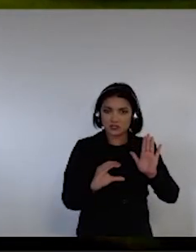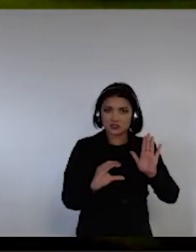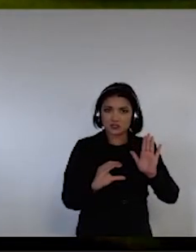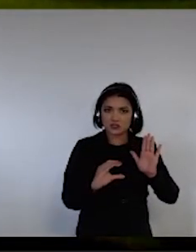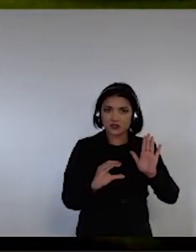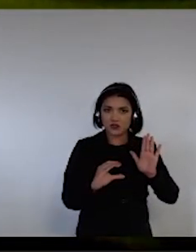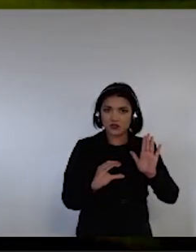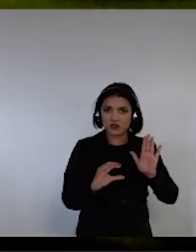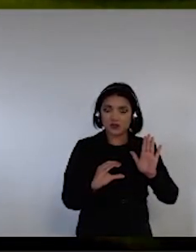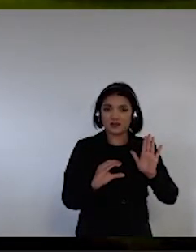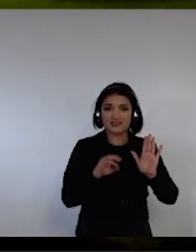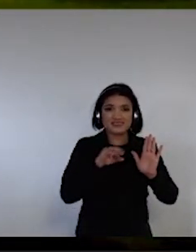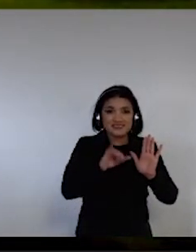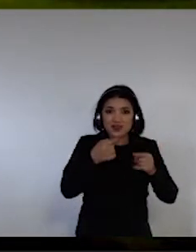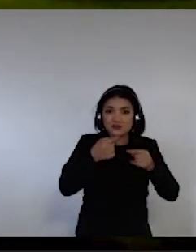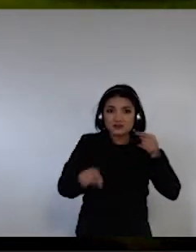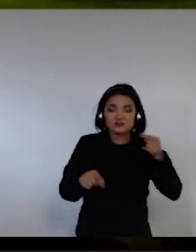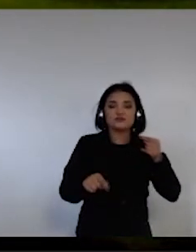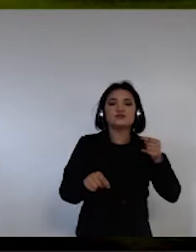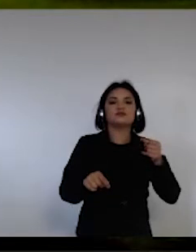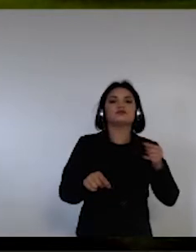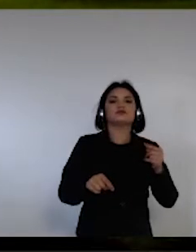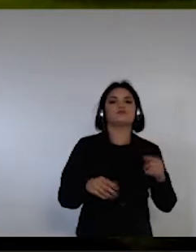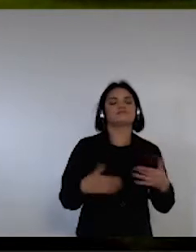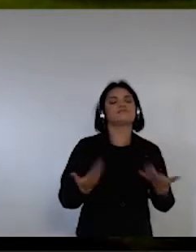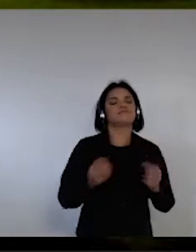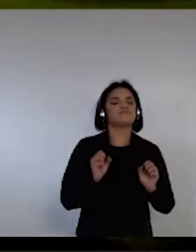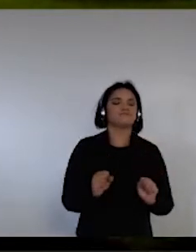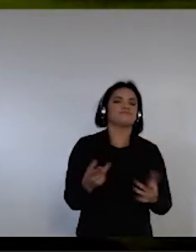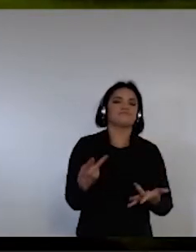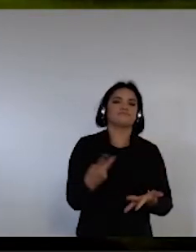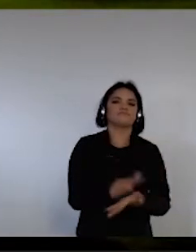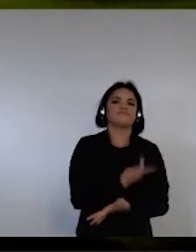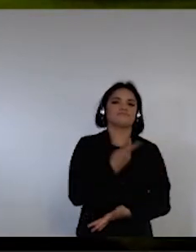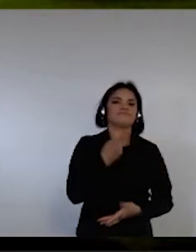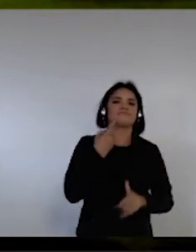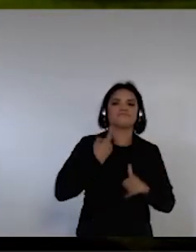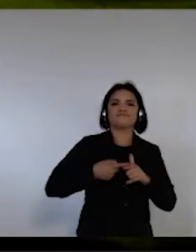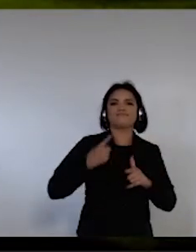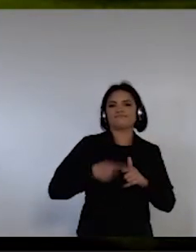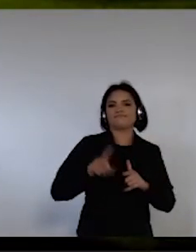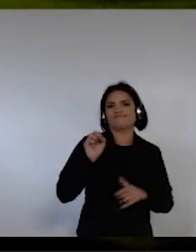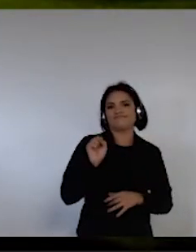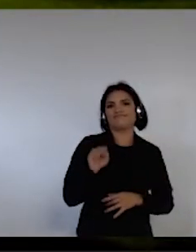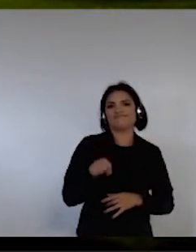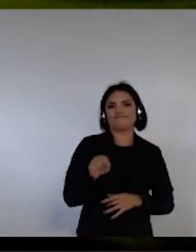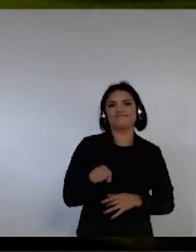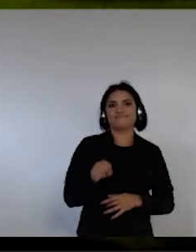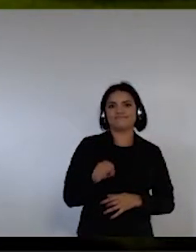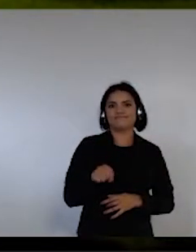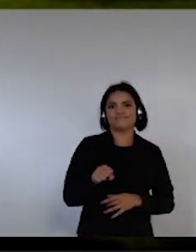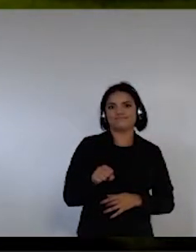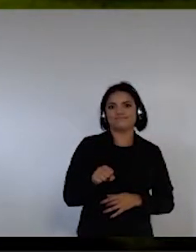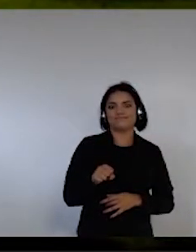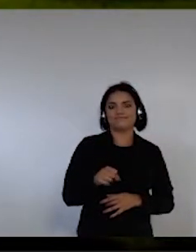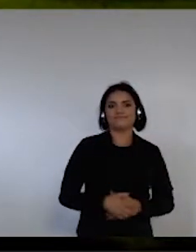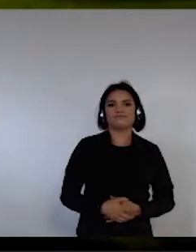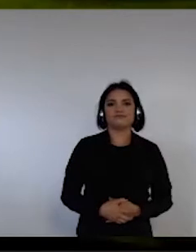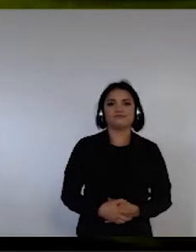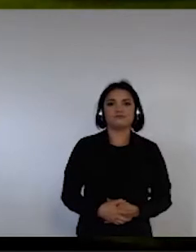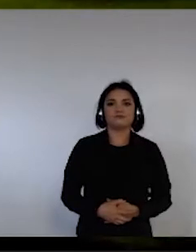Realmente isso aí eu acho que, provavelmente, eu acredito que depois dessa iniciativa do Supremo, os tribunais, pelo menos é o que a